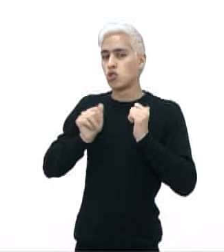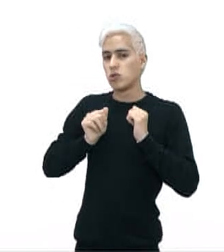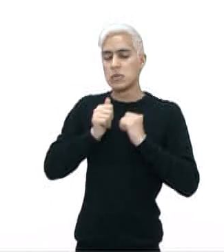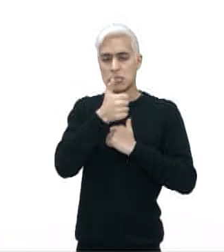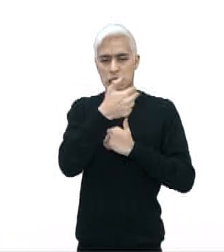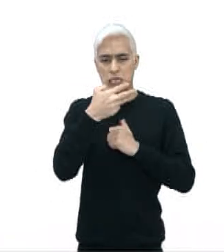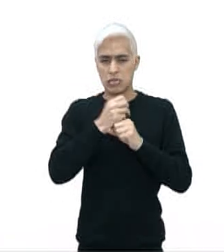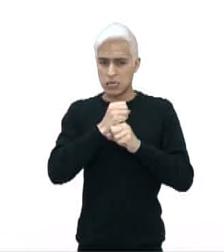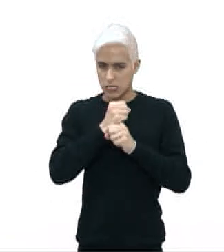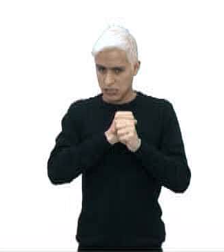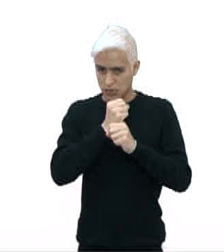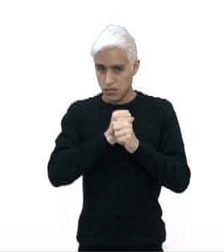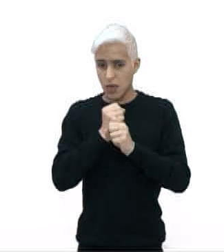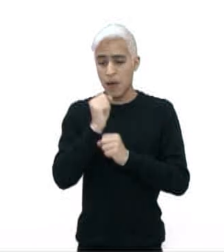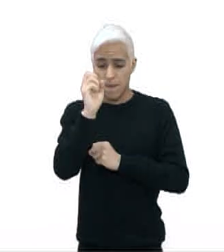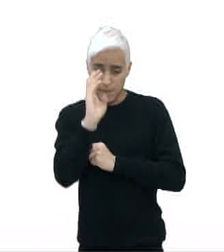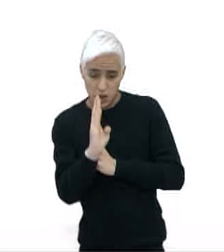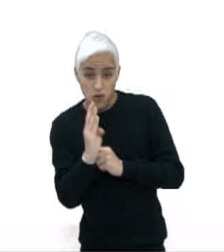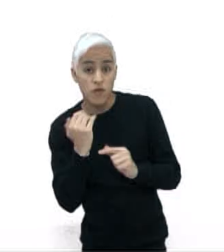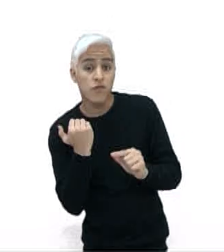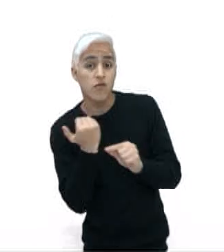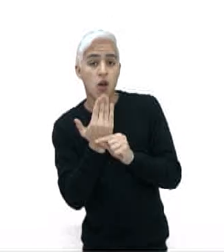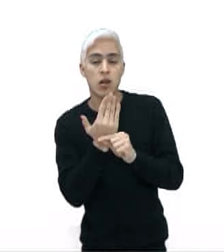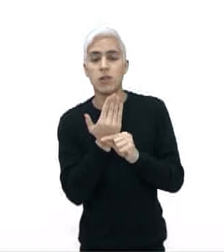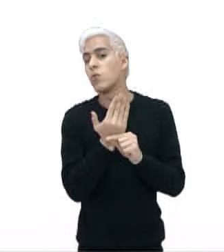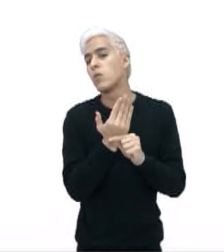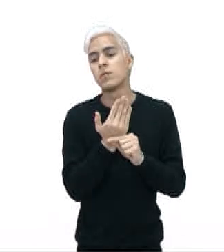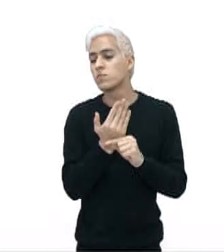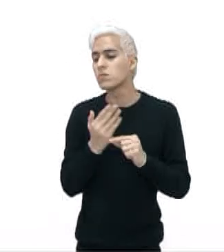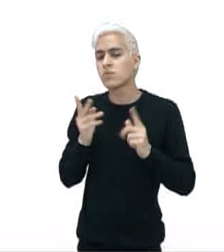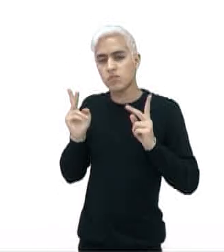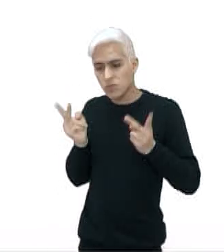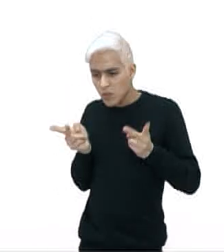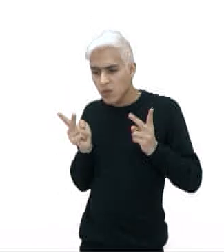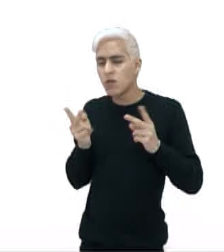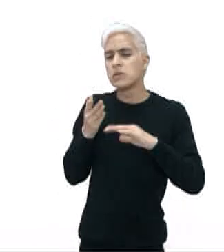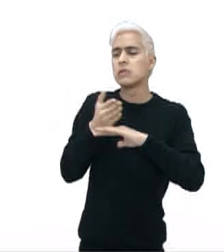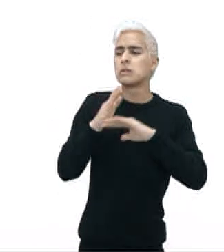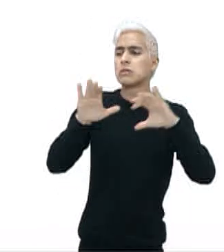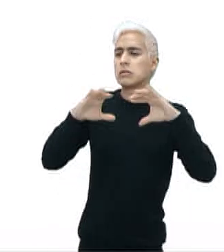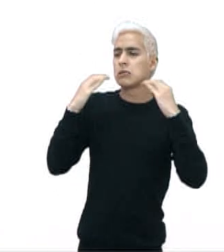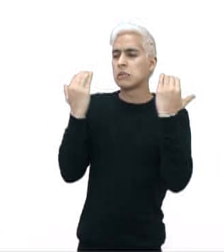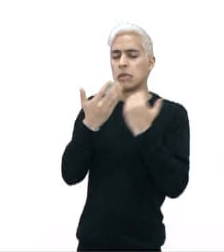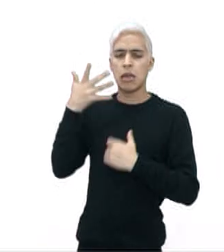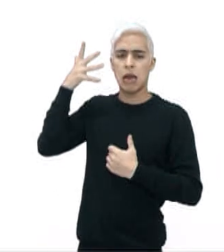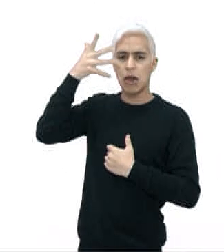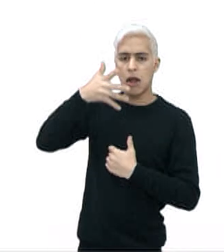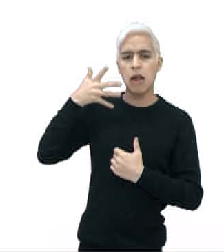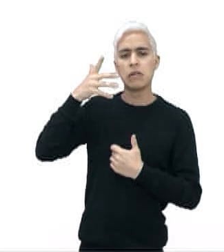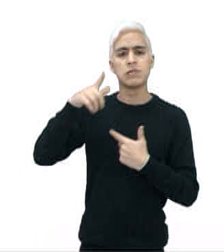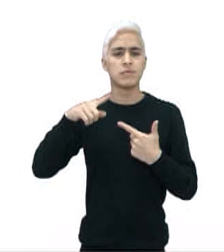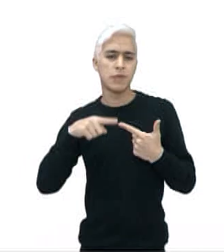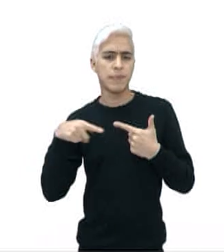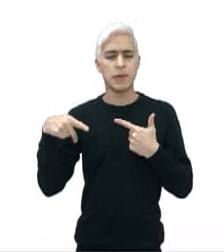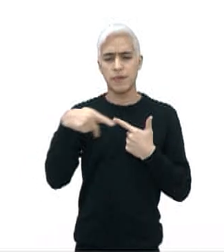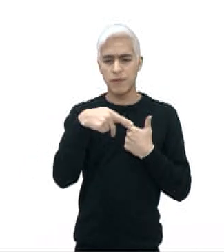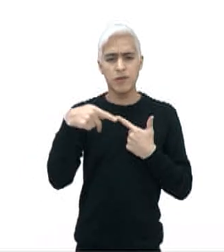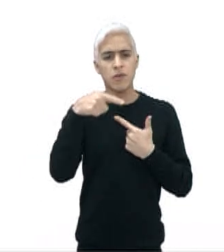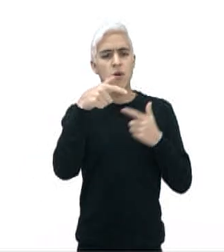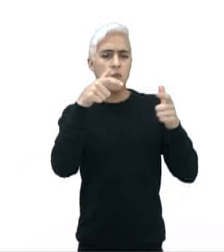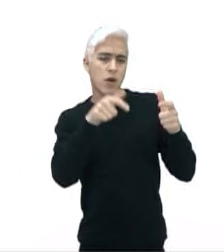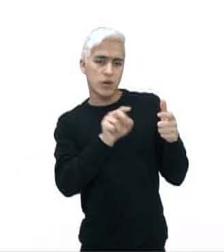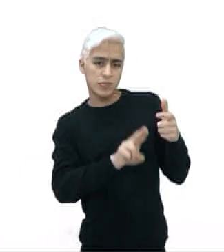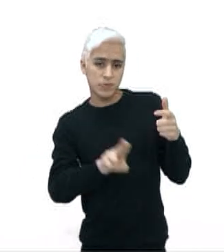13 anos. Fora do Brasil, atua como conferencista e professor